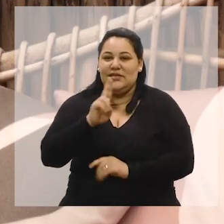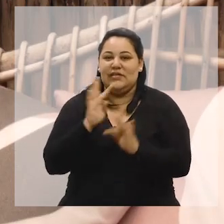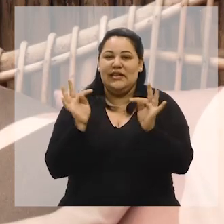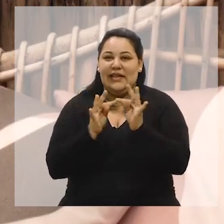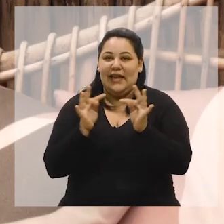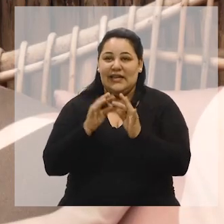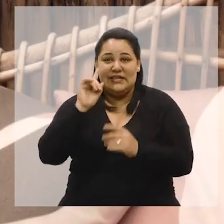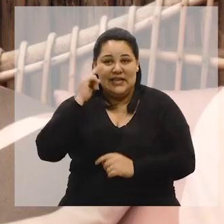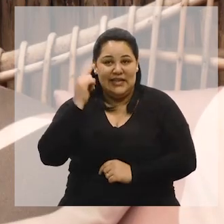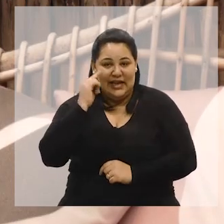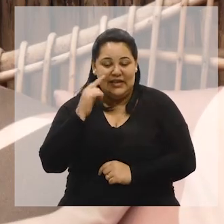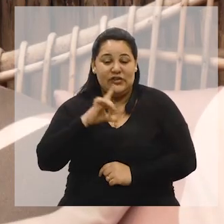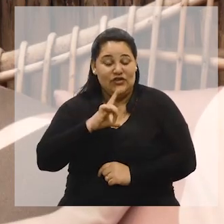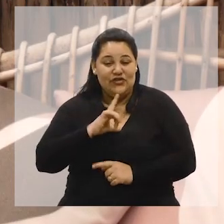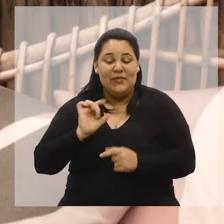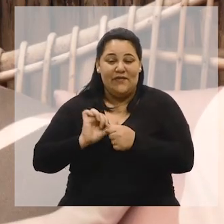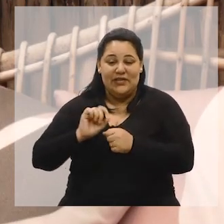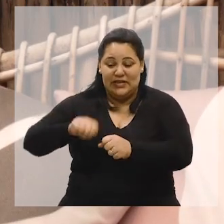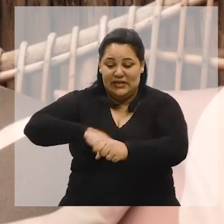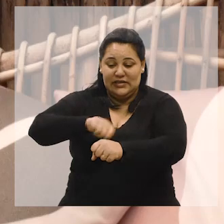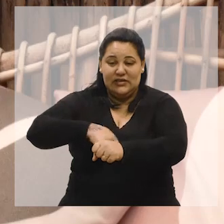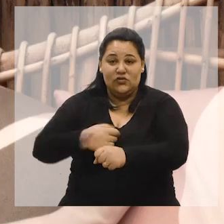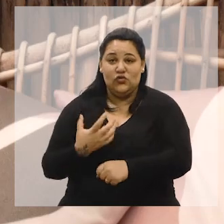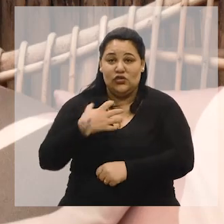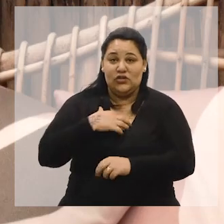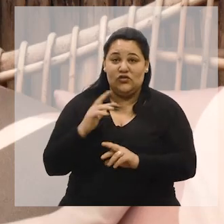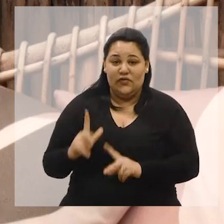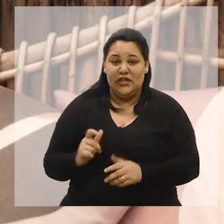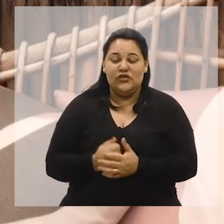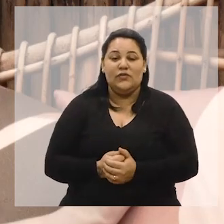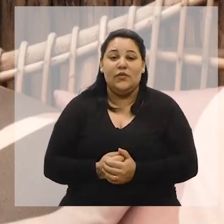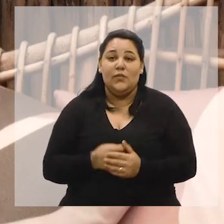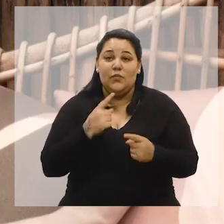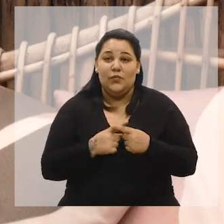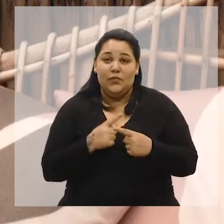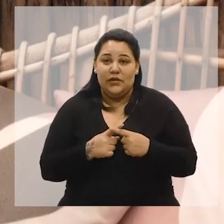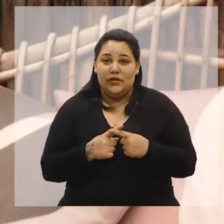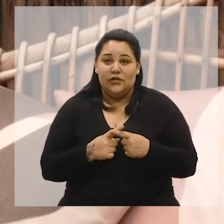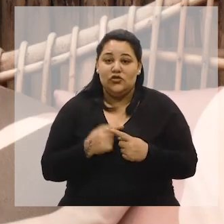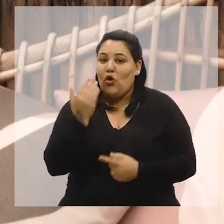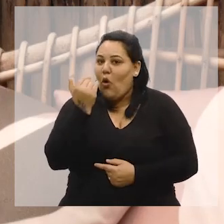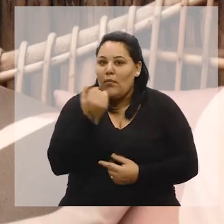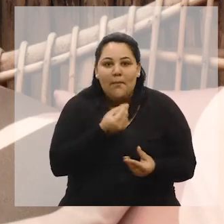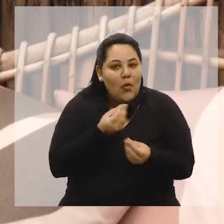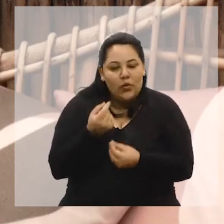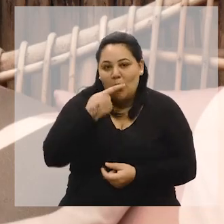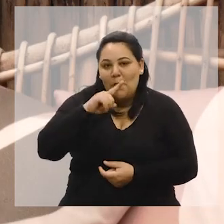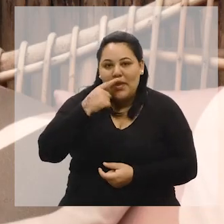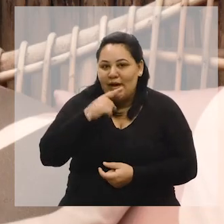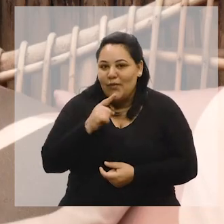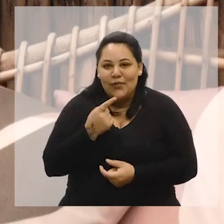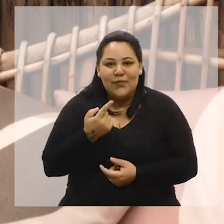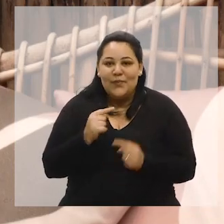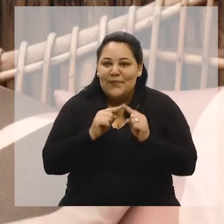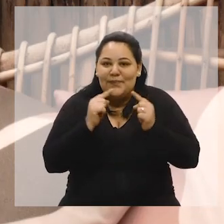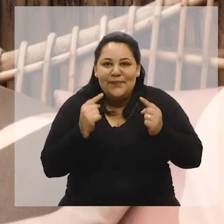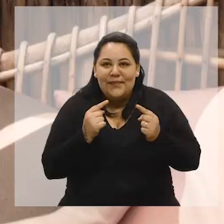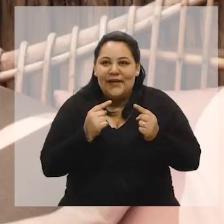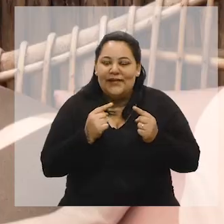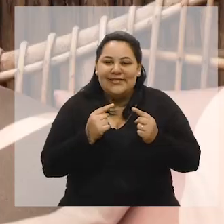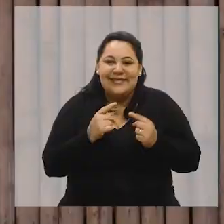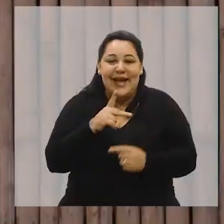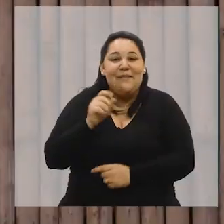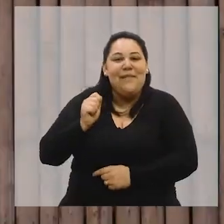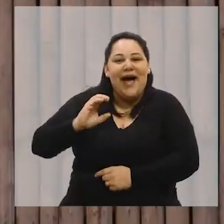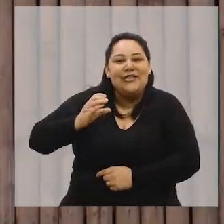as técnicas e as ideias que eu tive para reproduzir de uma maneira diferente, porque a gente consome muito pinhão, mas sempre a maioria das vezes no mesmo